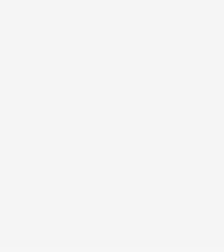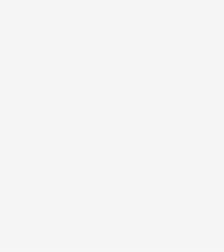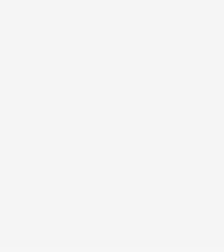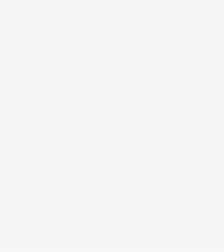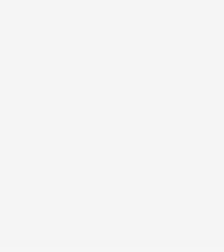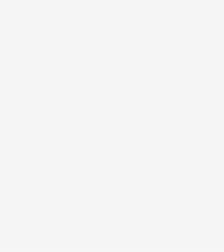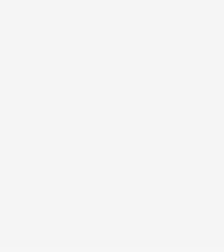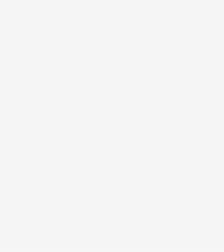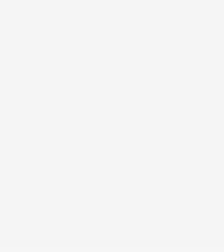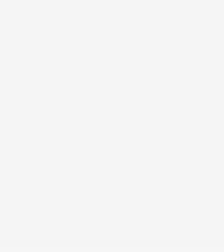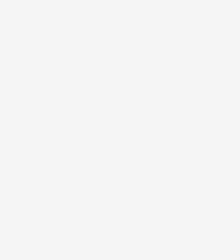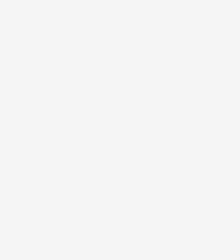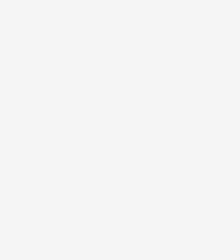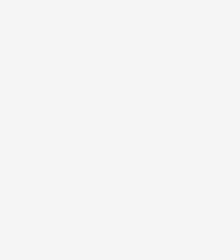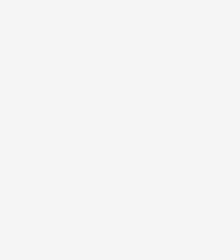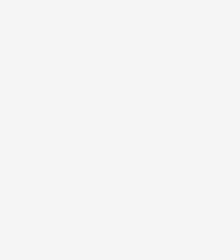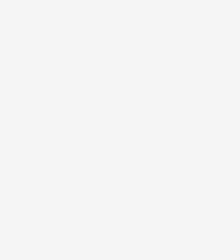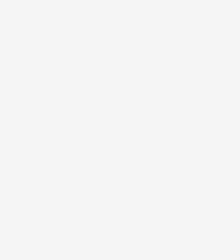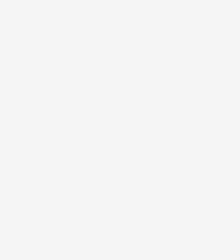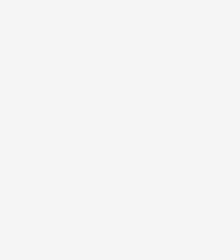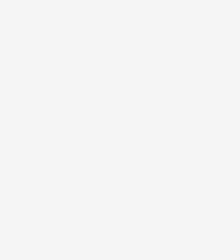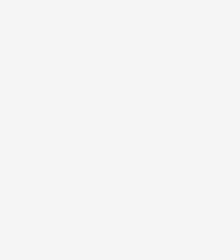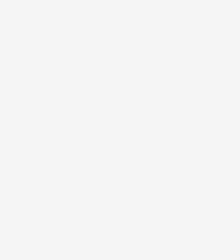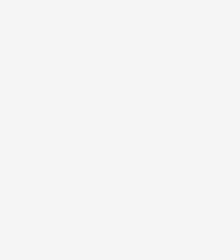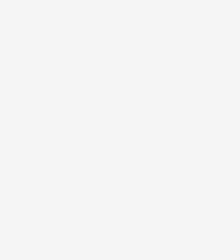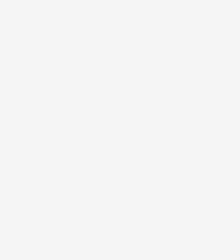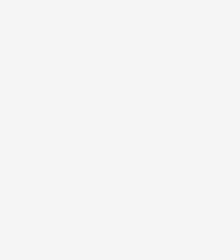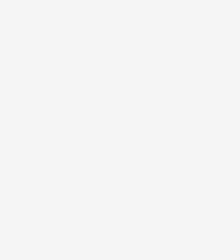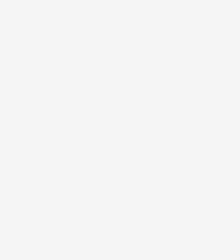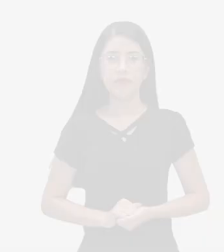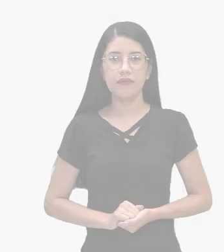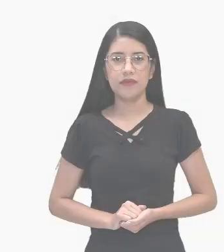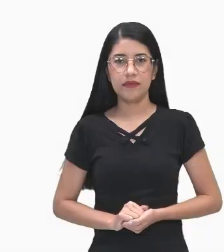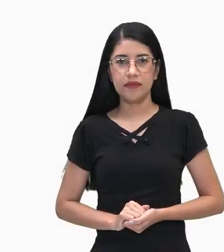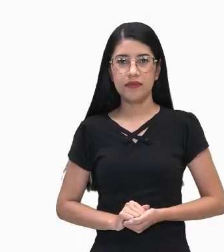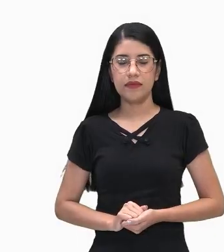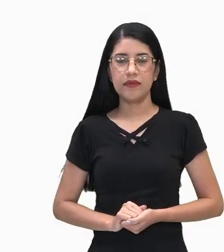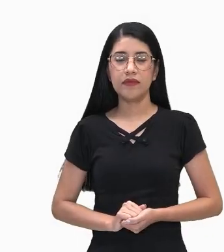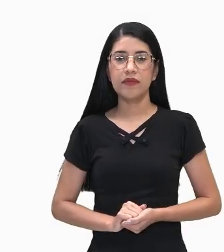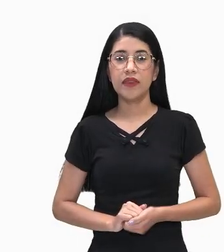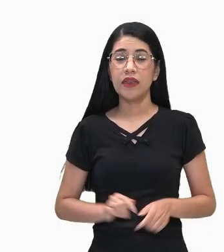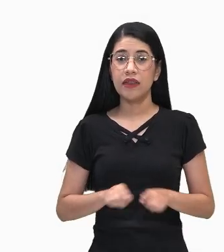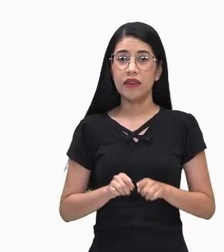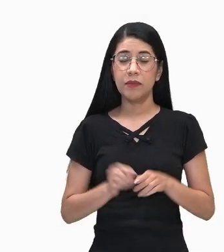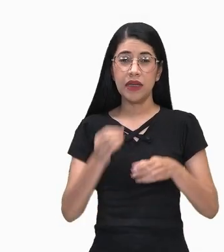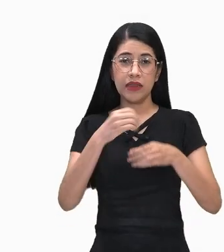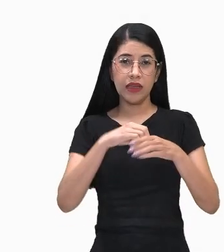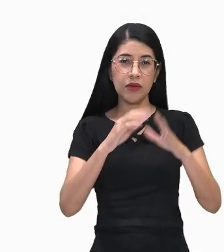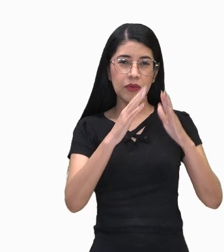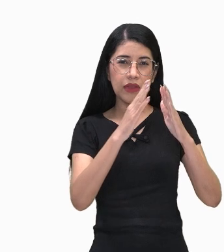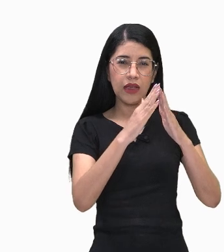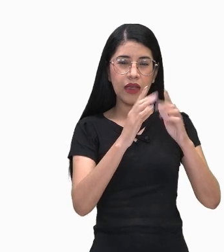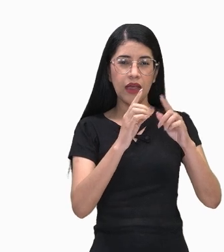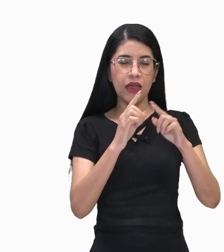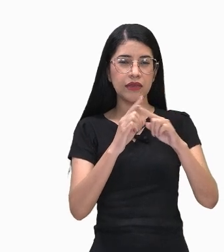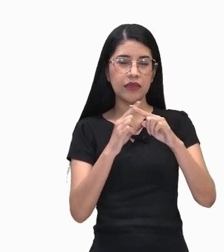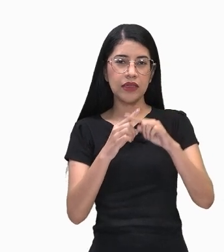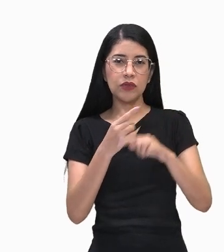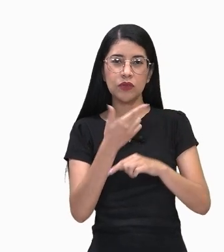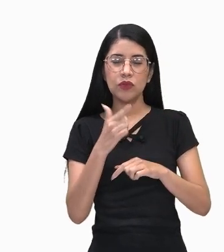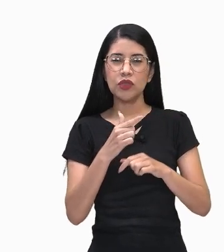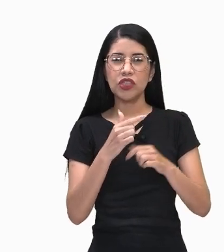ou seja, não tinha muitas pinturas, não tinha muito ornamento, havia poucas janelas e uma